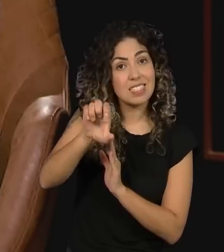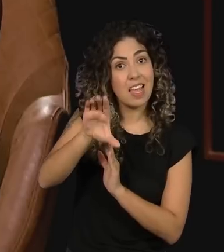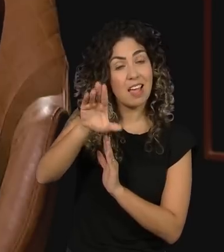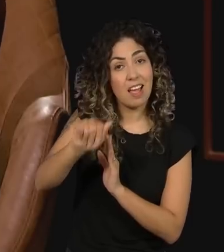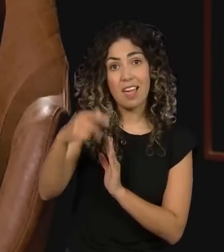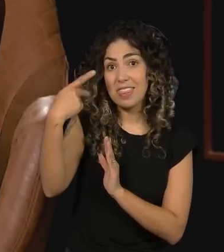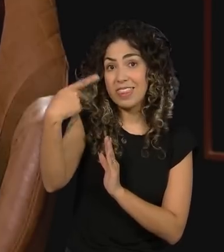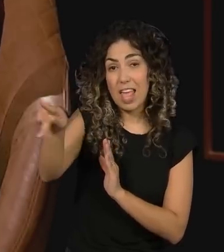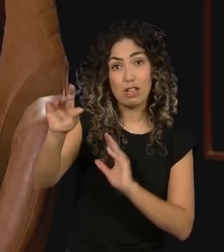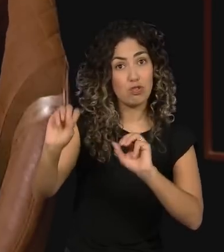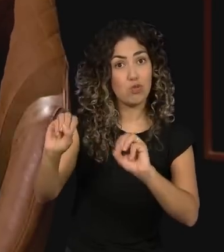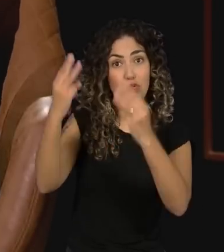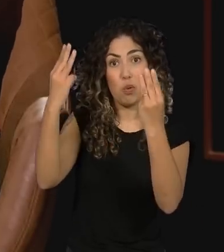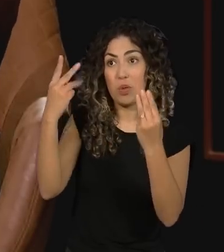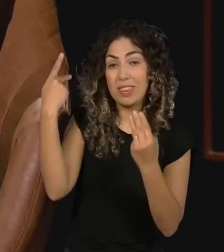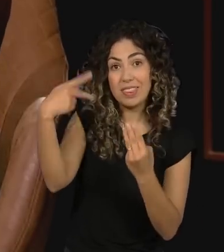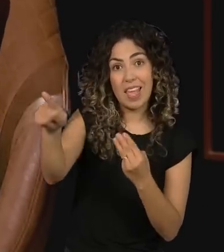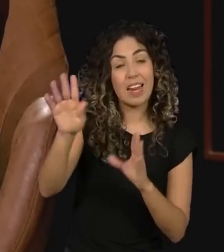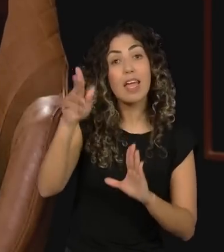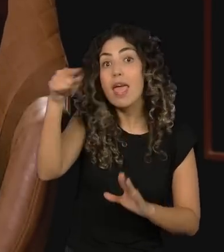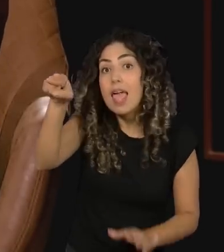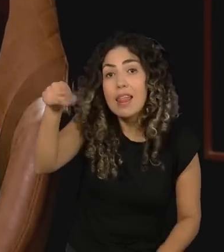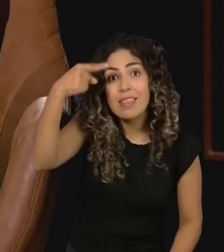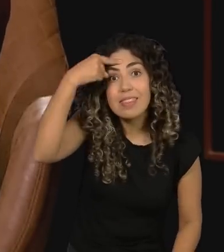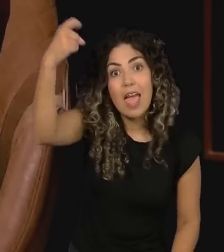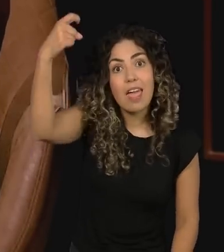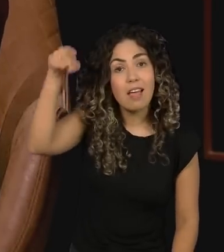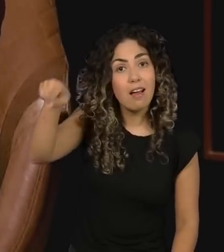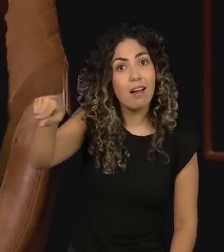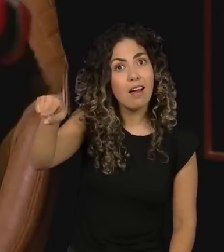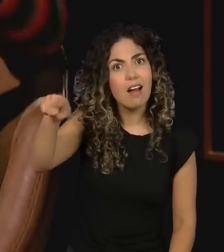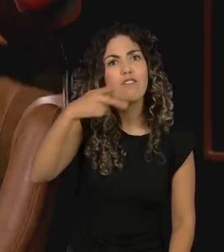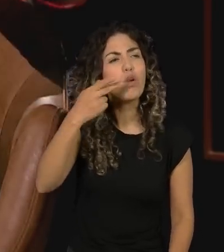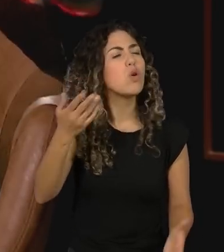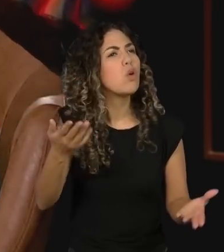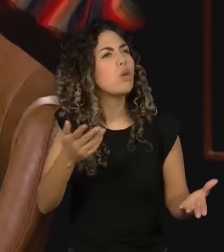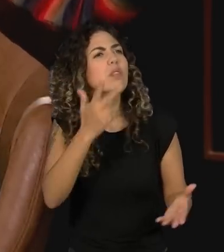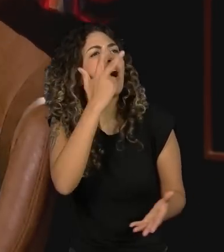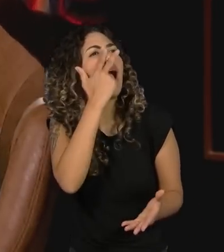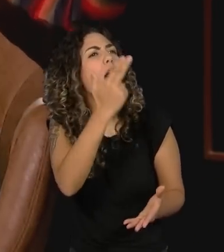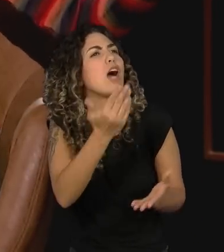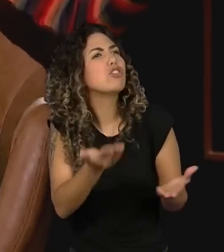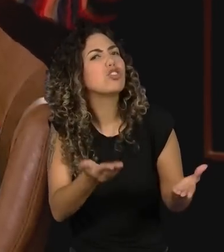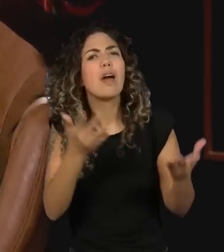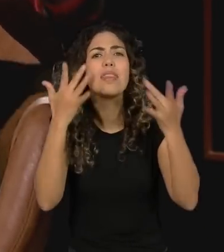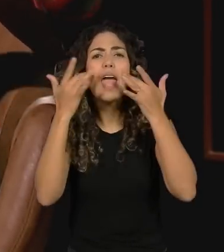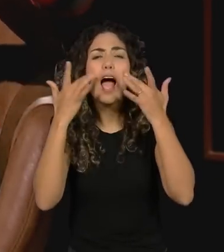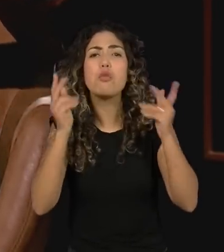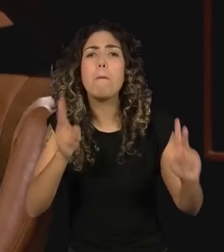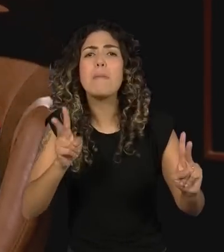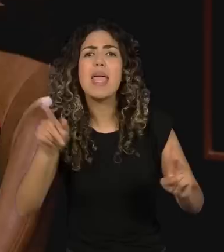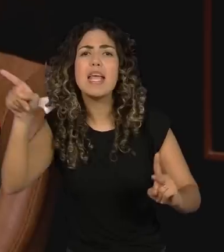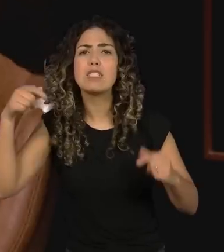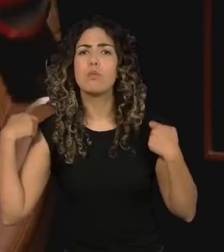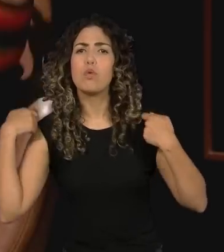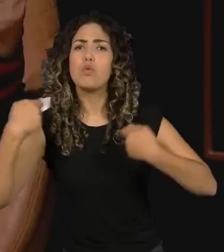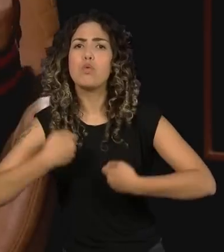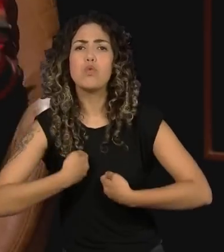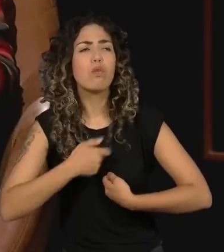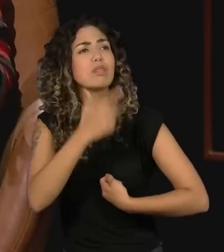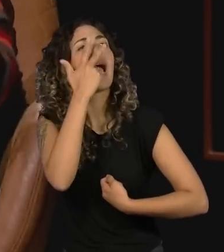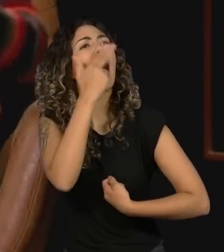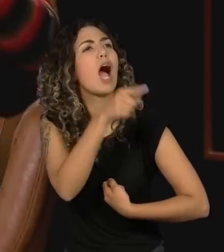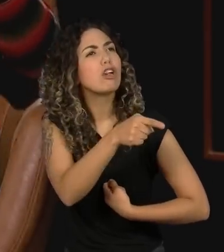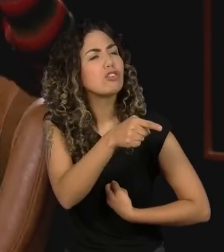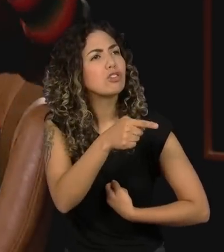Vou Embolar. E a ideia foi dele, inclusive, de... Clarice, o que você acha de fazer a peça com esse manto? Eu achei a ideia